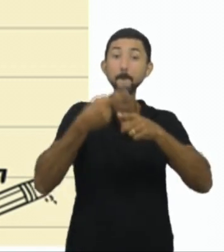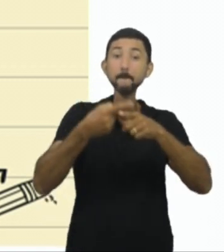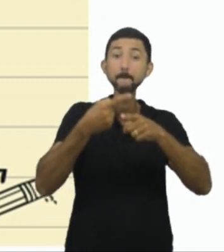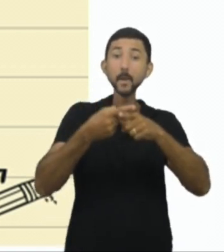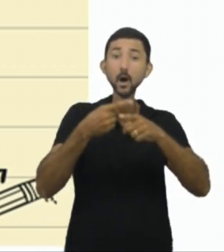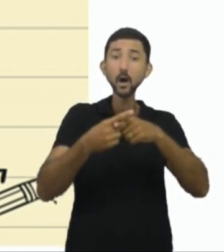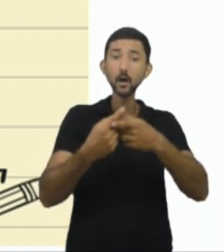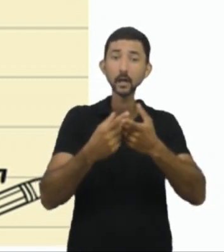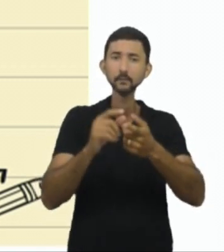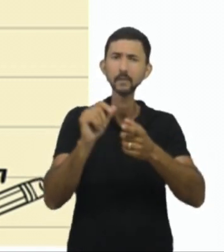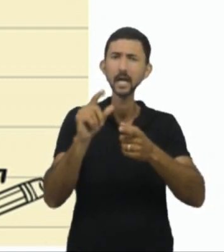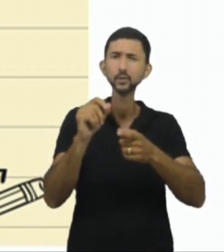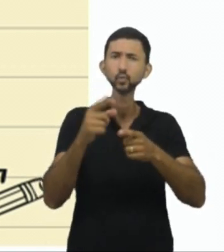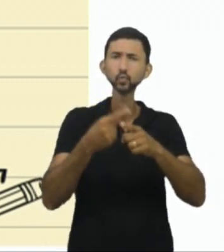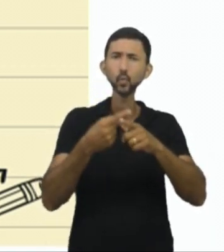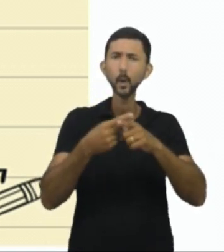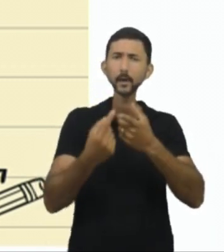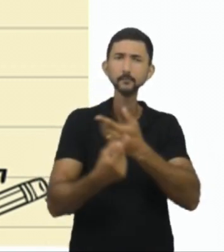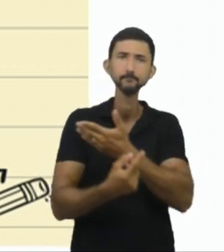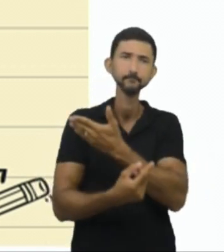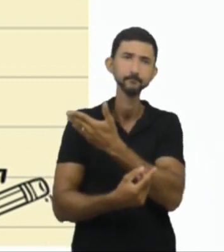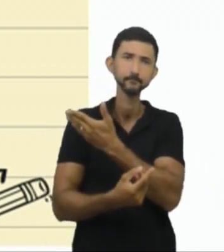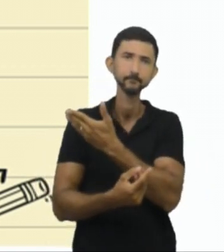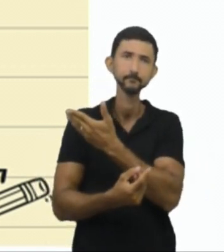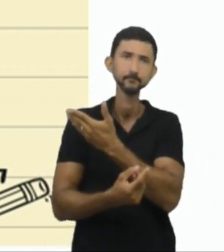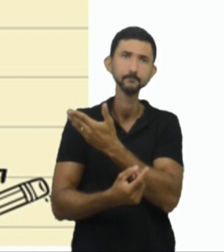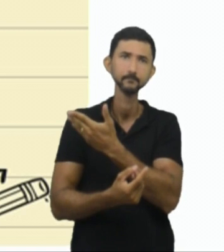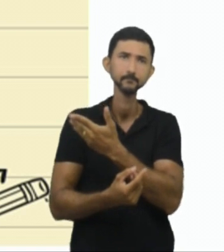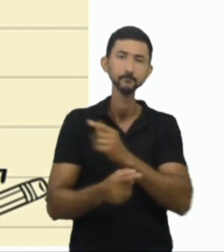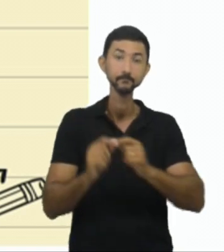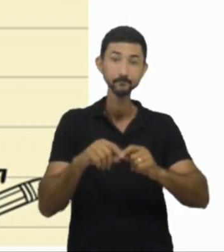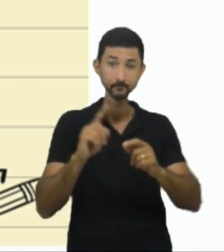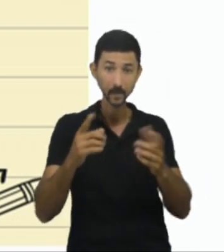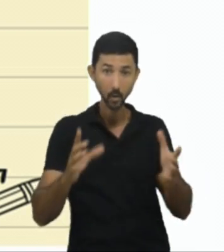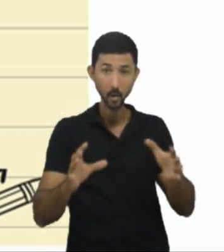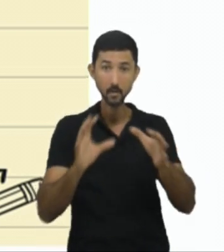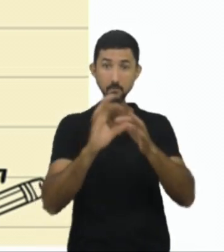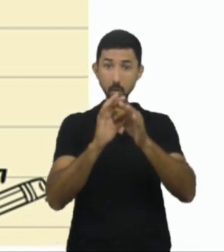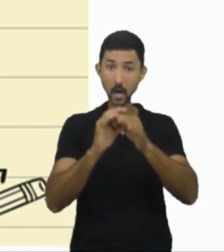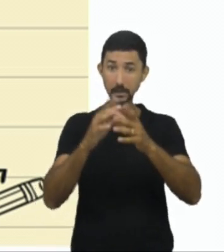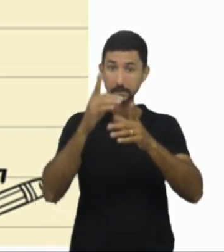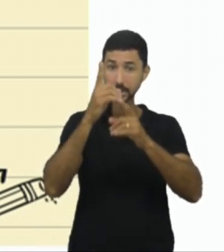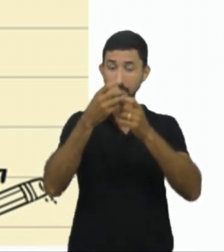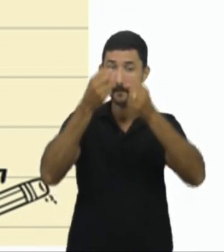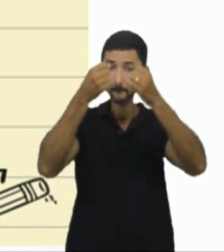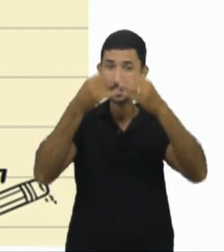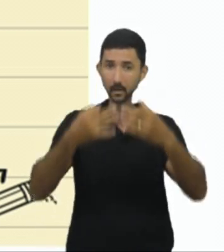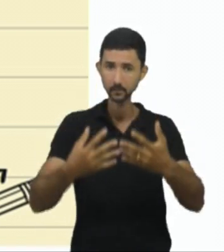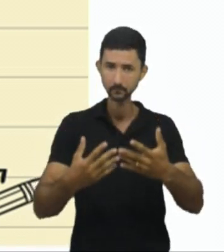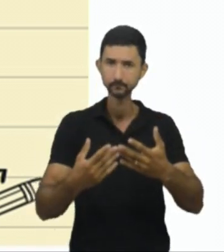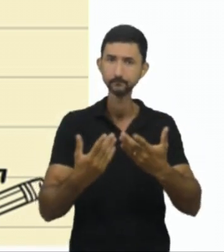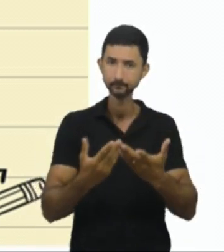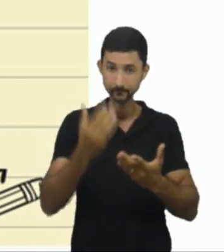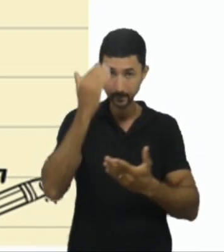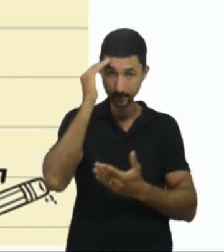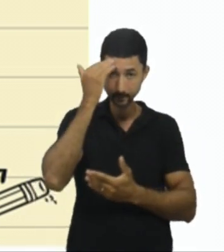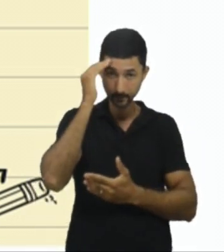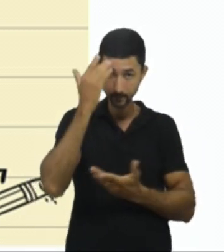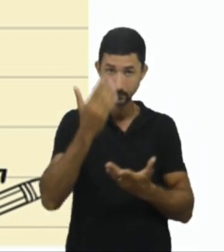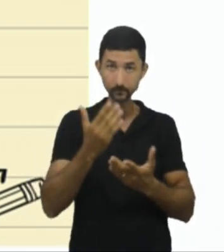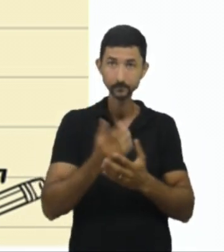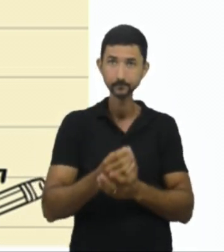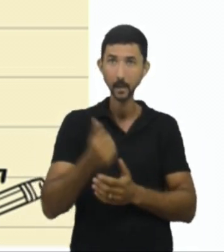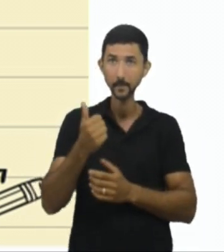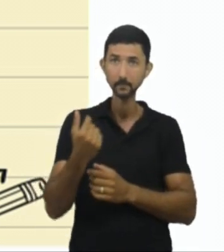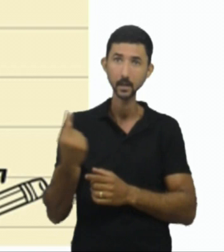é conjunção. E nesse caso aí, ele tem o papel de construir uma explicação. Tá anotando? O primeiro